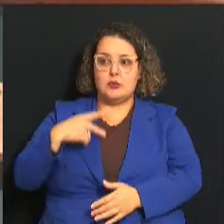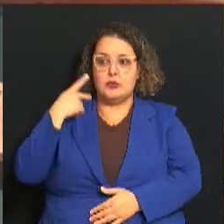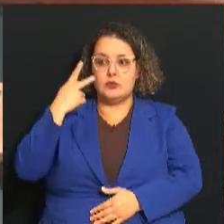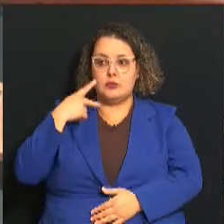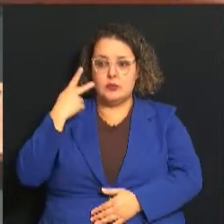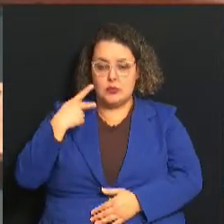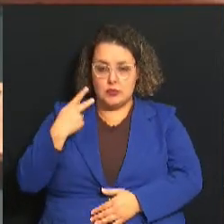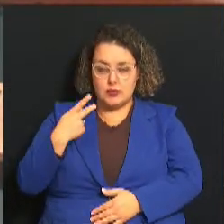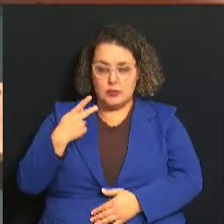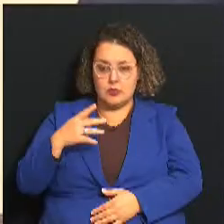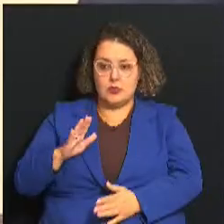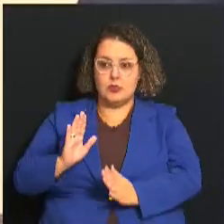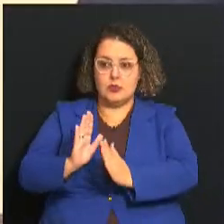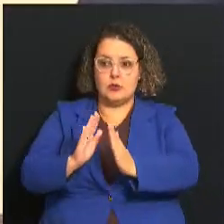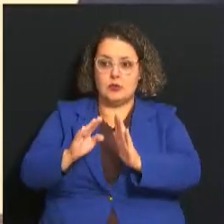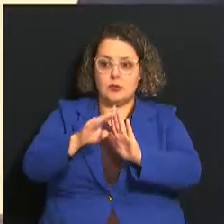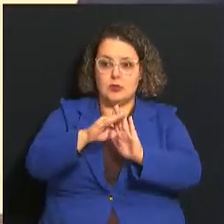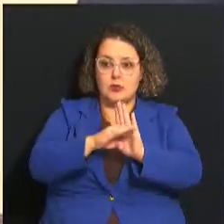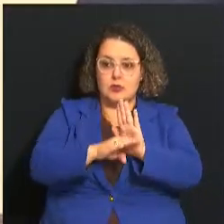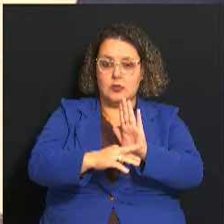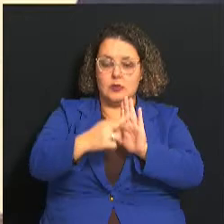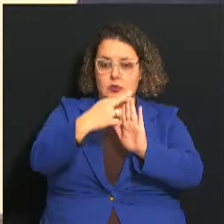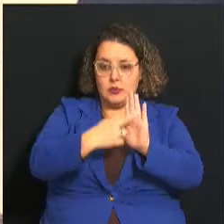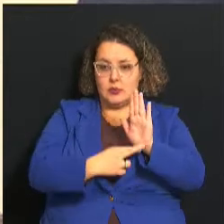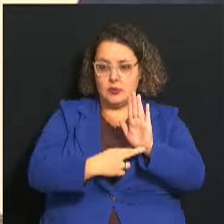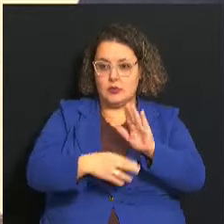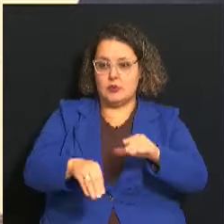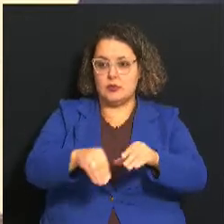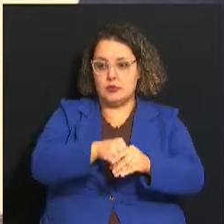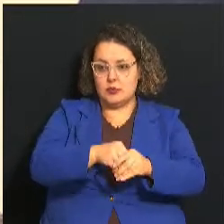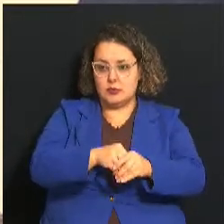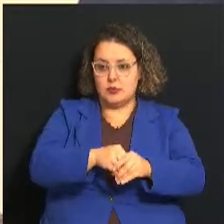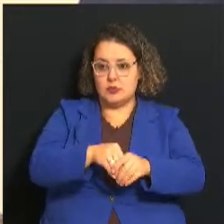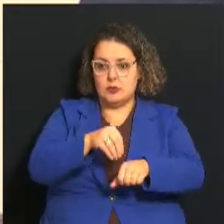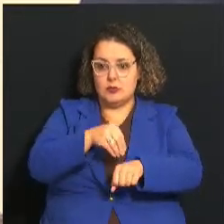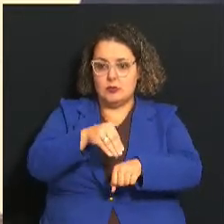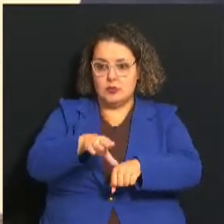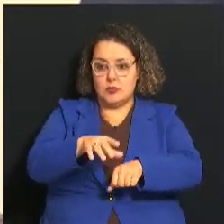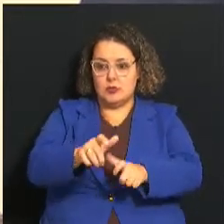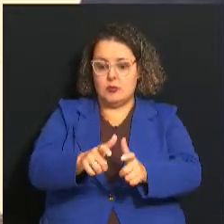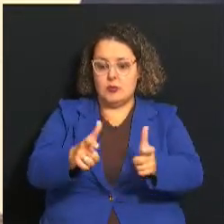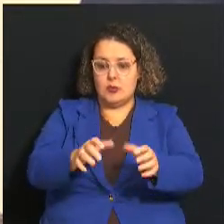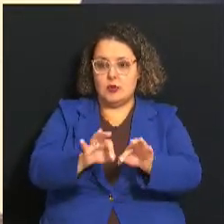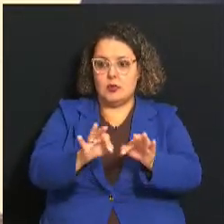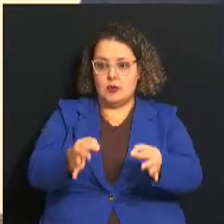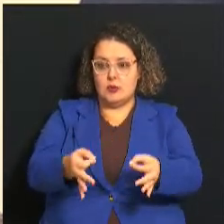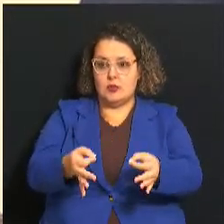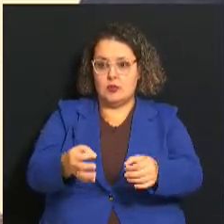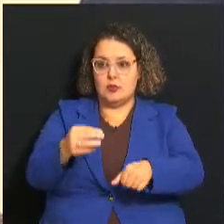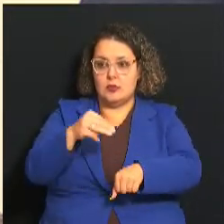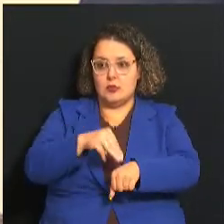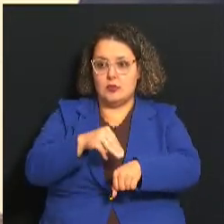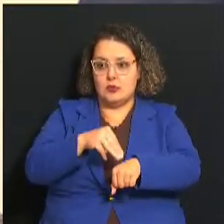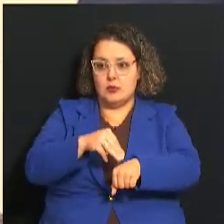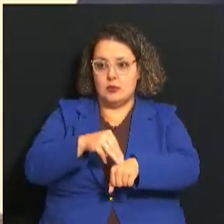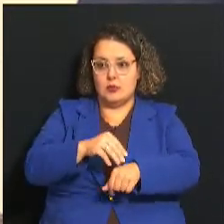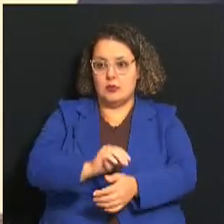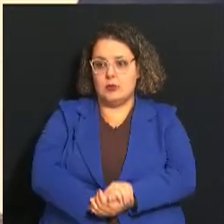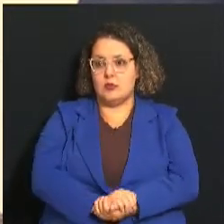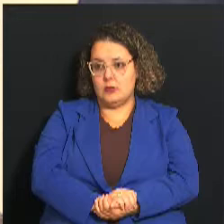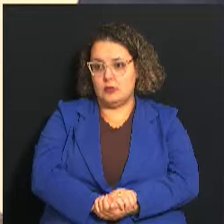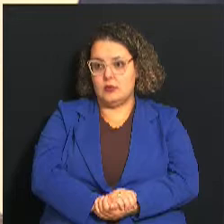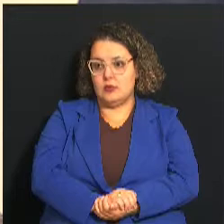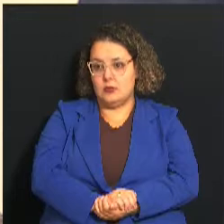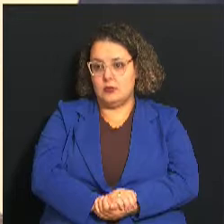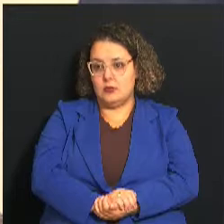atuação pautada nos termos do regimento interno, com deliberações tomadas por maioria simples de seus membros. E aí talvez a gente